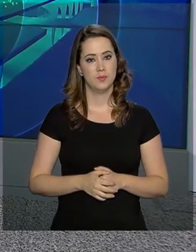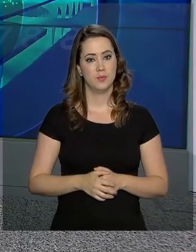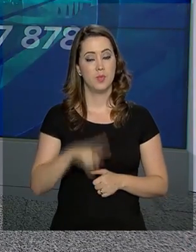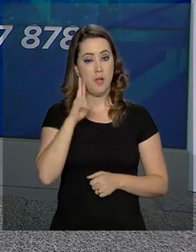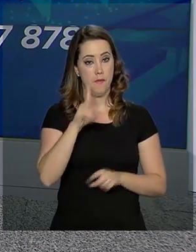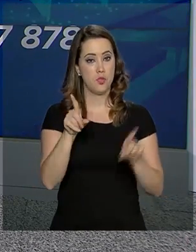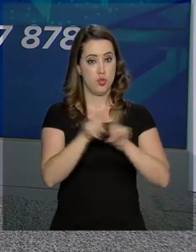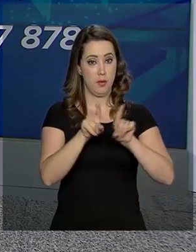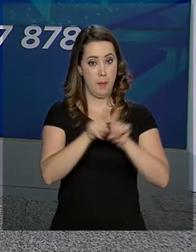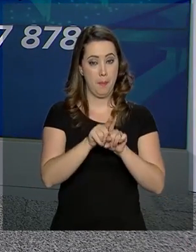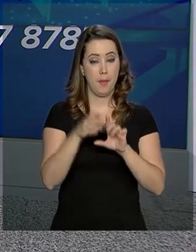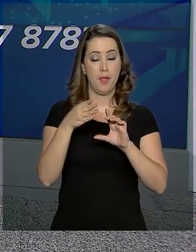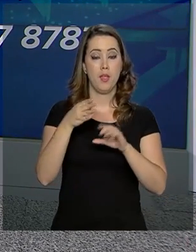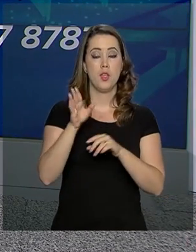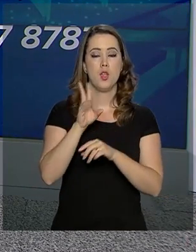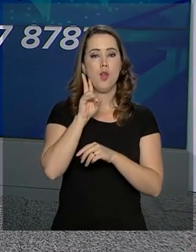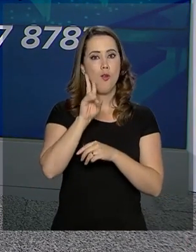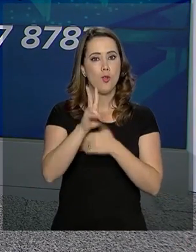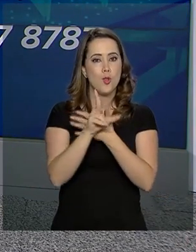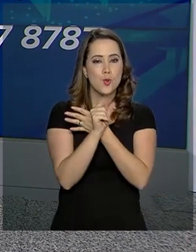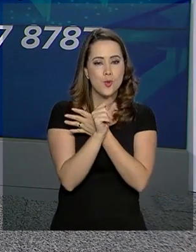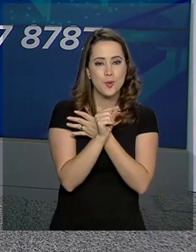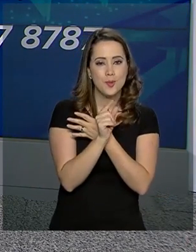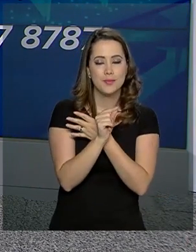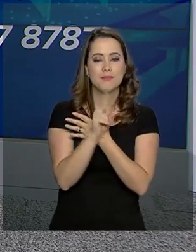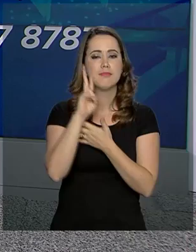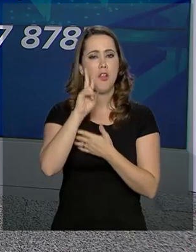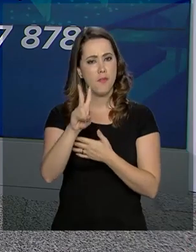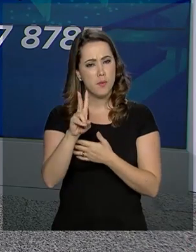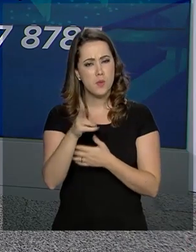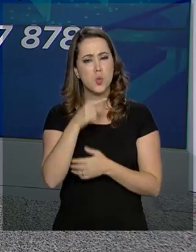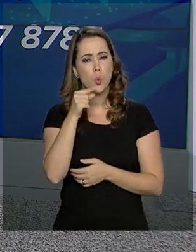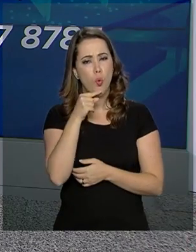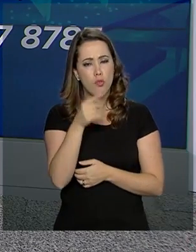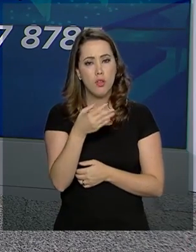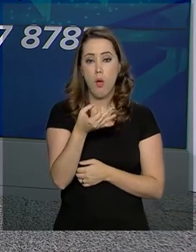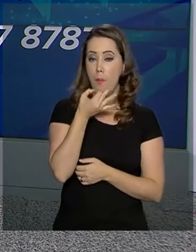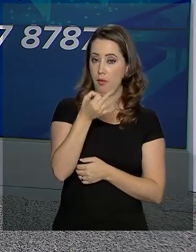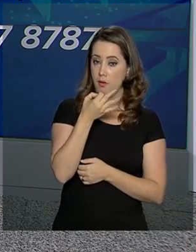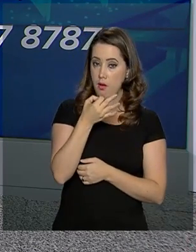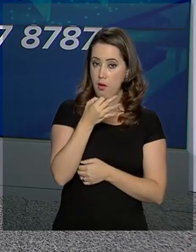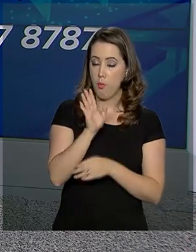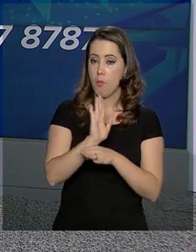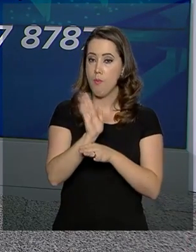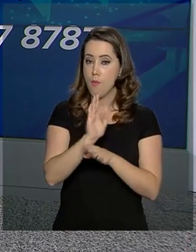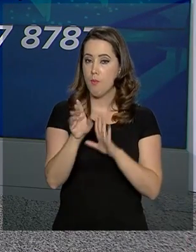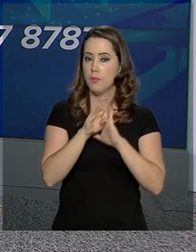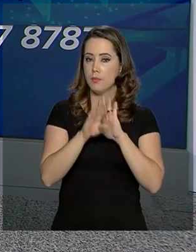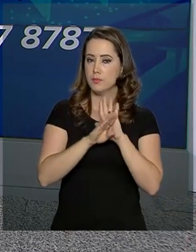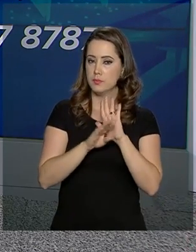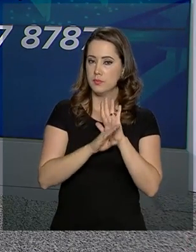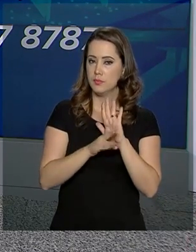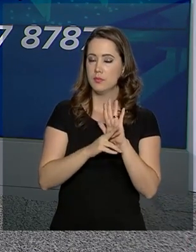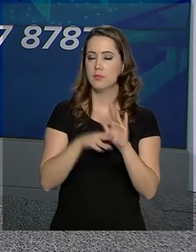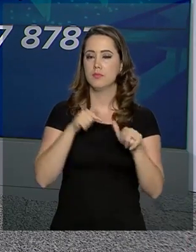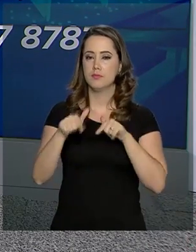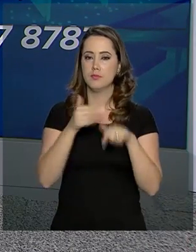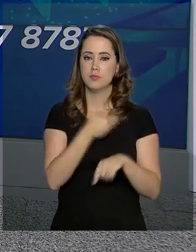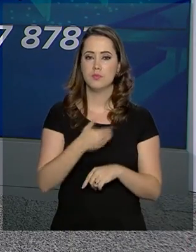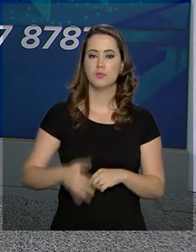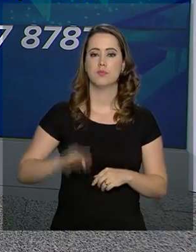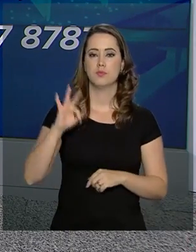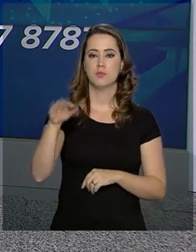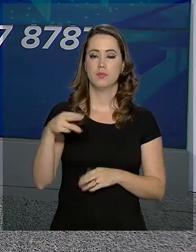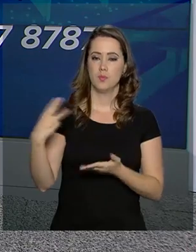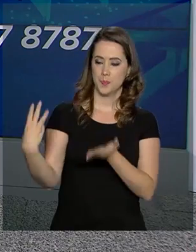YouTube. Acesse também o nosso perfil no Twitter e você pode ainda mandar sugestões de reportagens e dúvidas sobre programas e ações